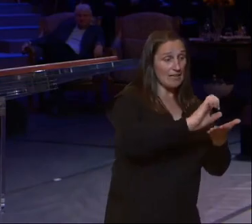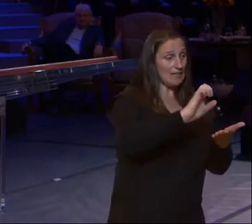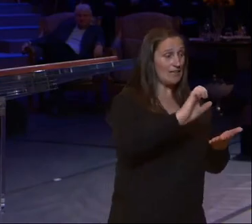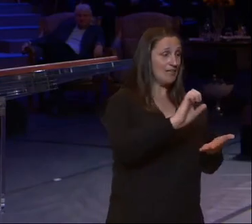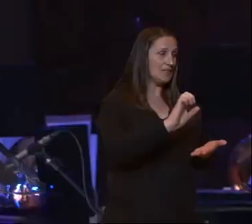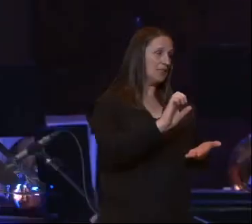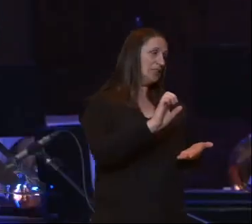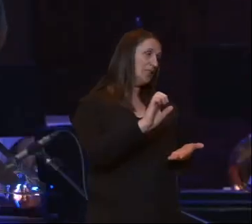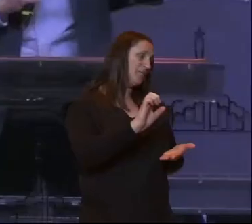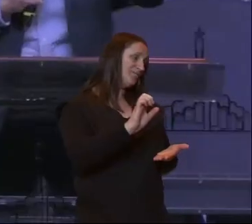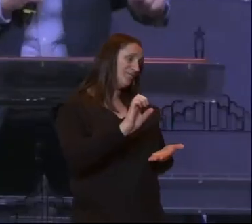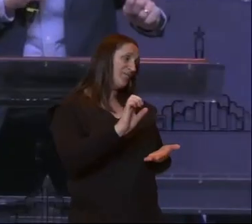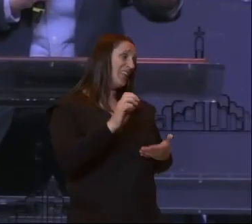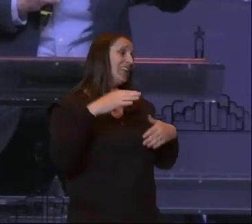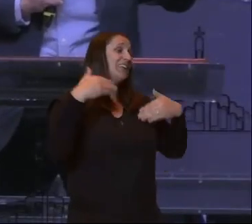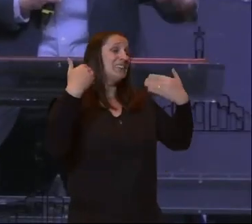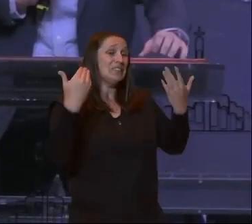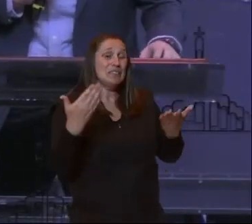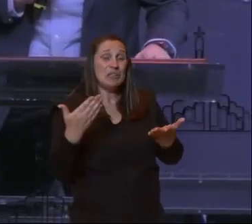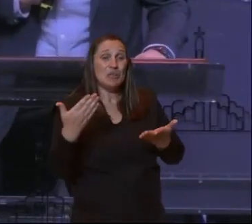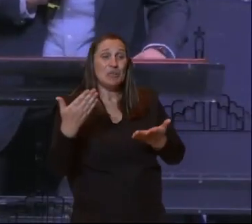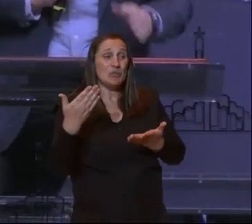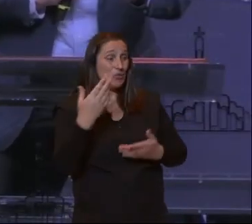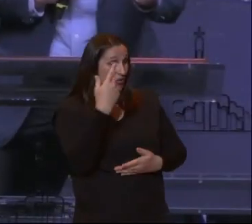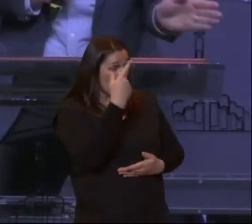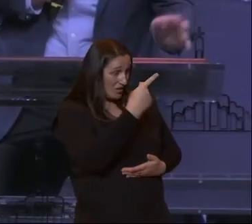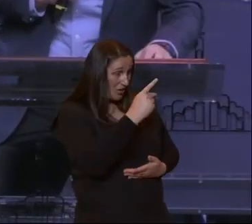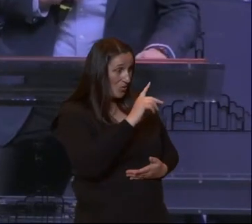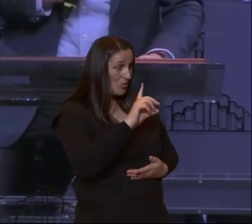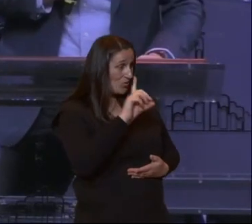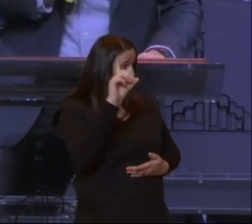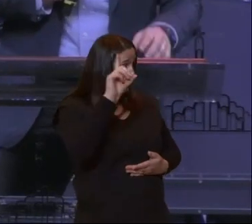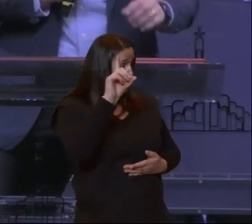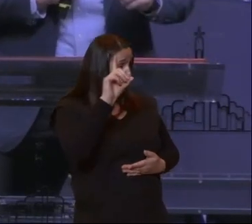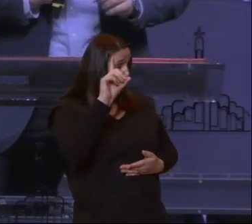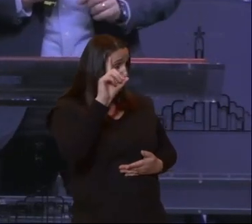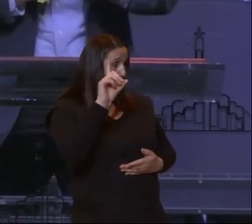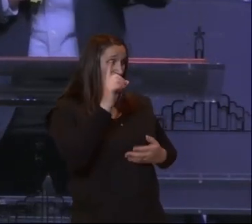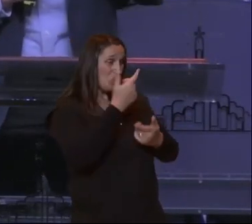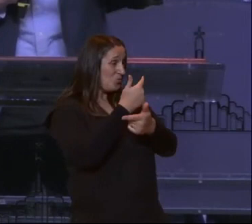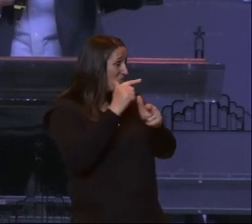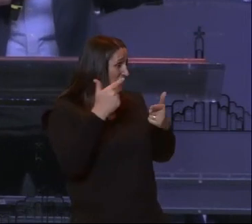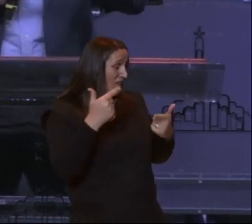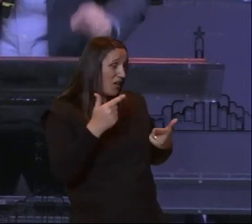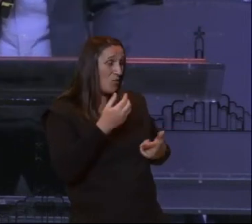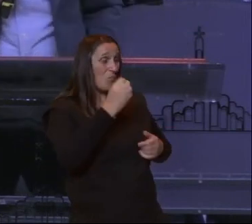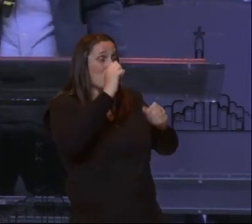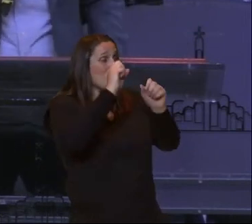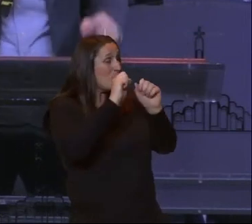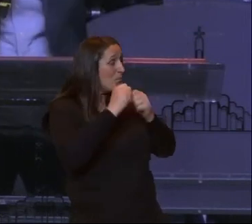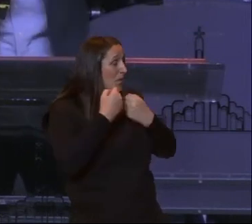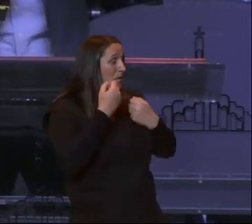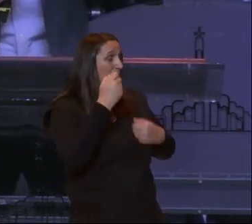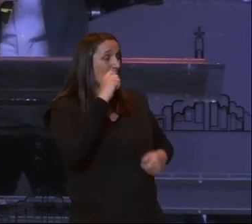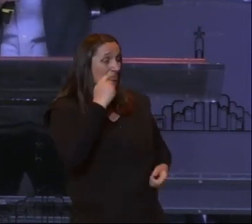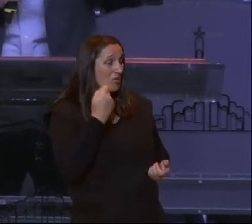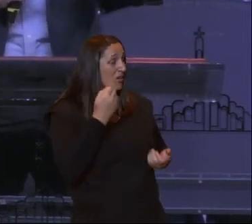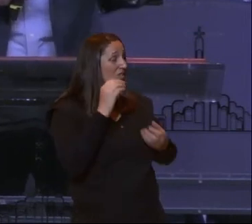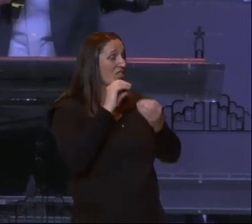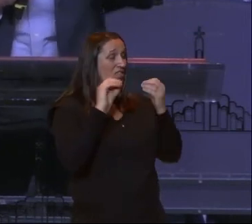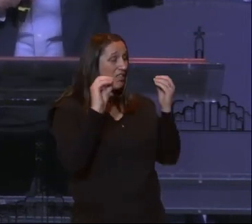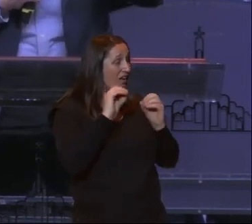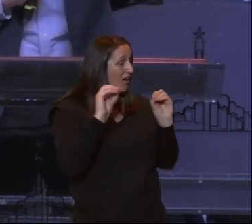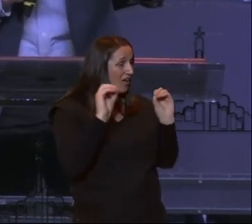juro pelo nome do Senhor, o teu Deus. Ela respondeu: não tenho nenhum pedaço de pão, só um punhado de